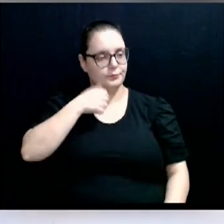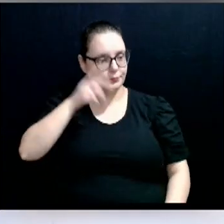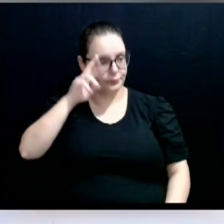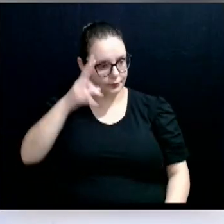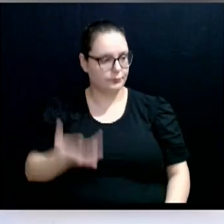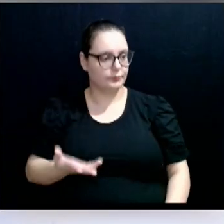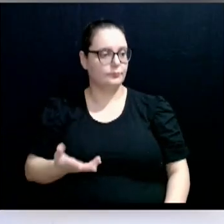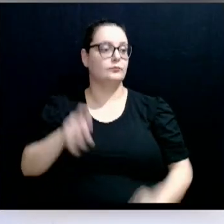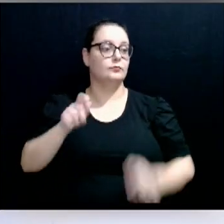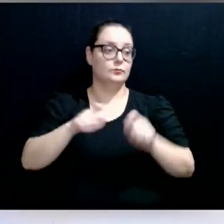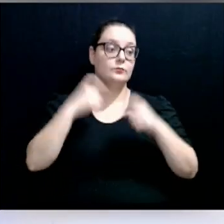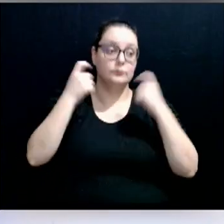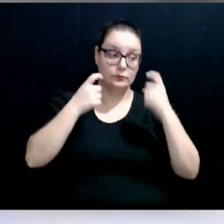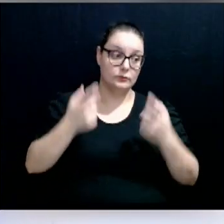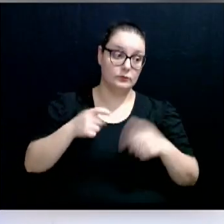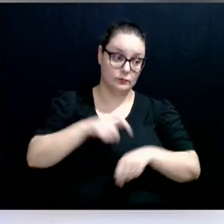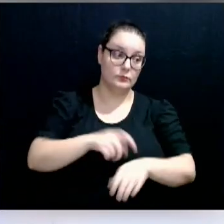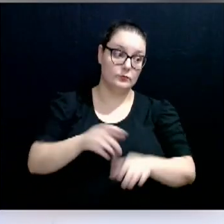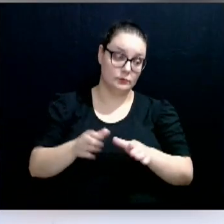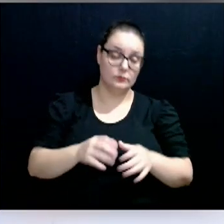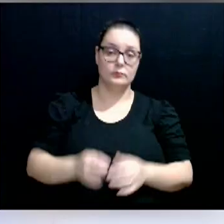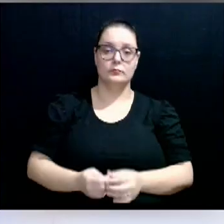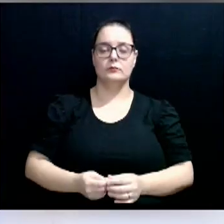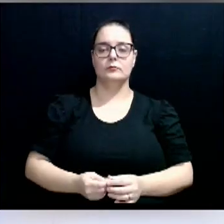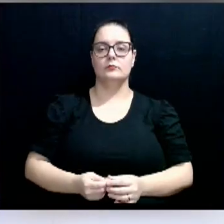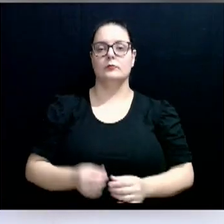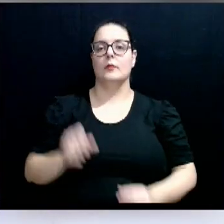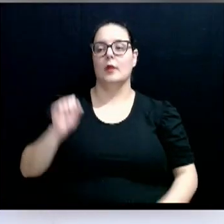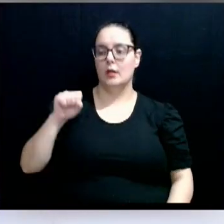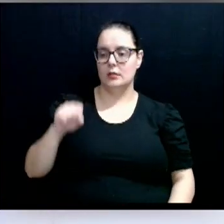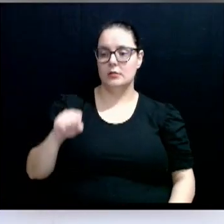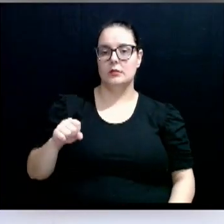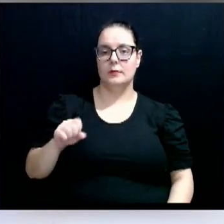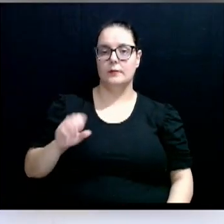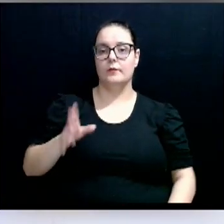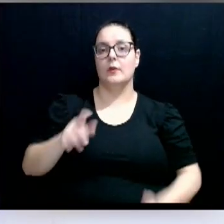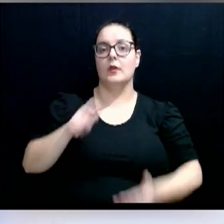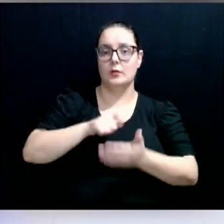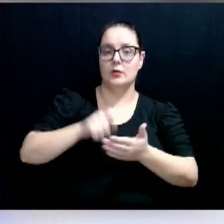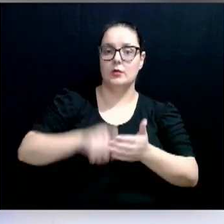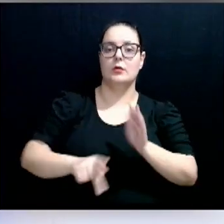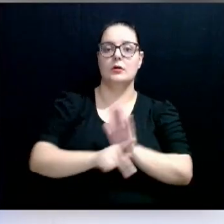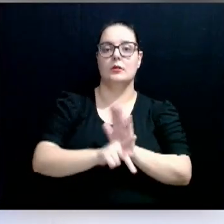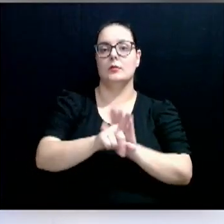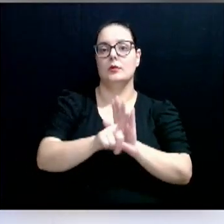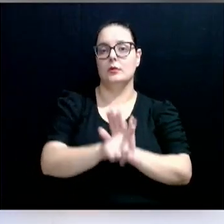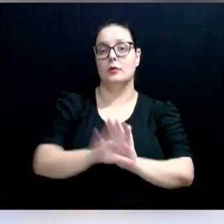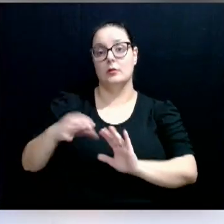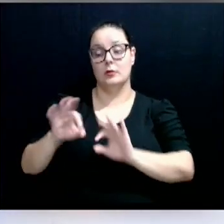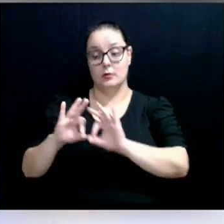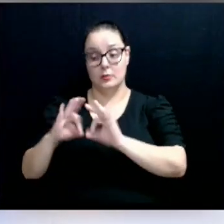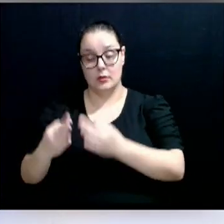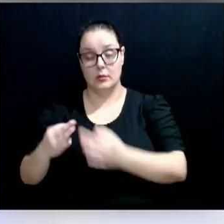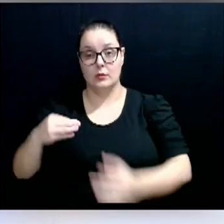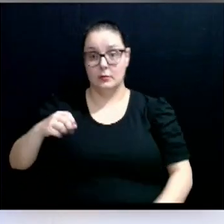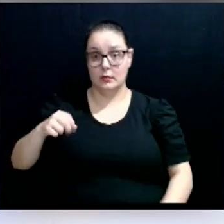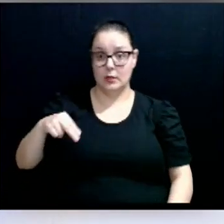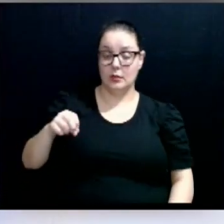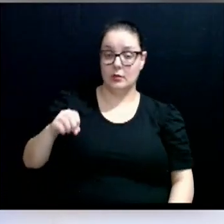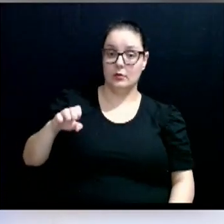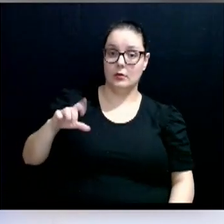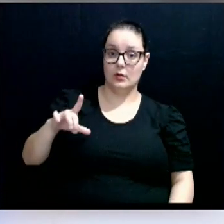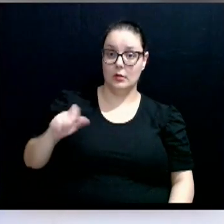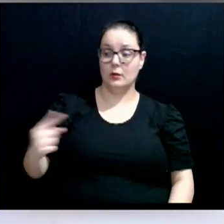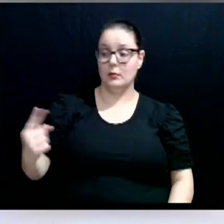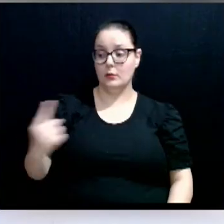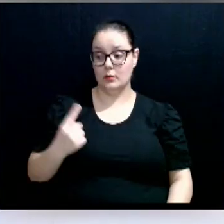com essa situação? Sim, a família, eu já tinha escrito a lei quando a família da Manuela me procurou agradecendo, mas